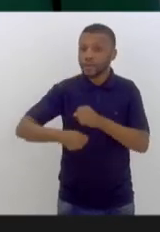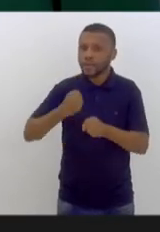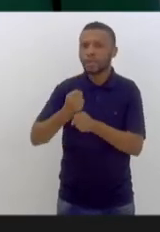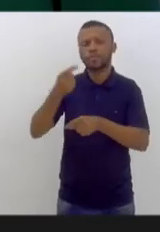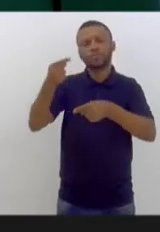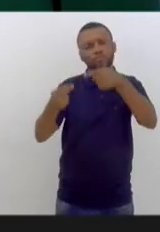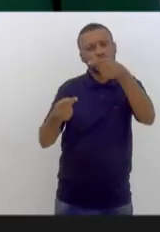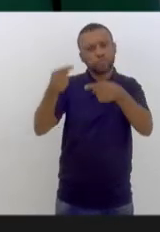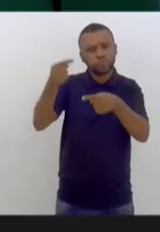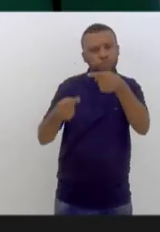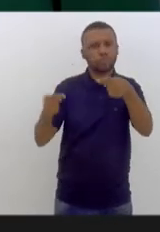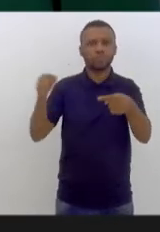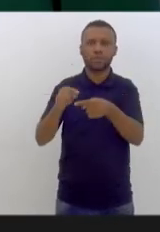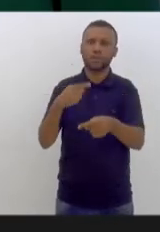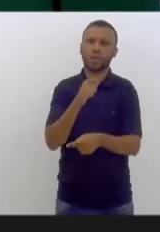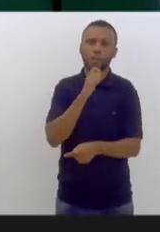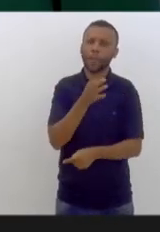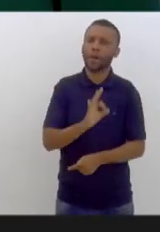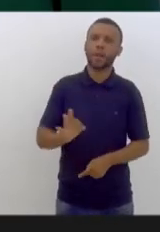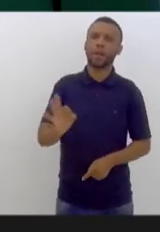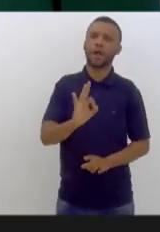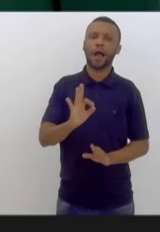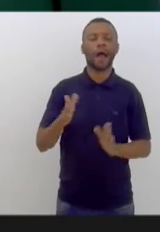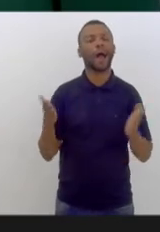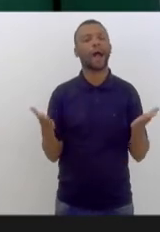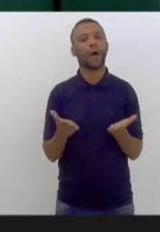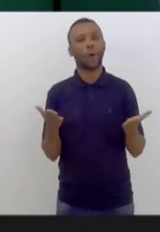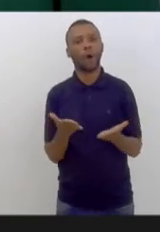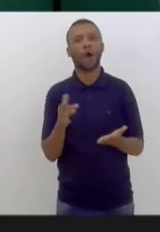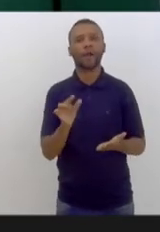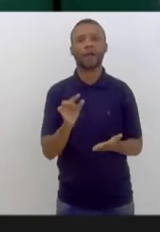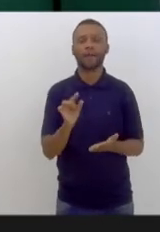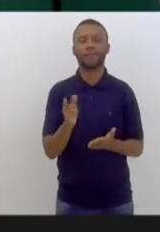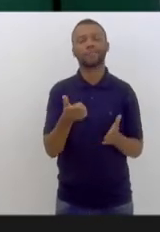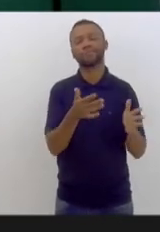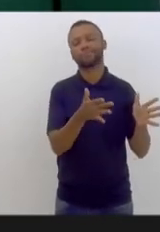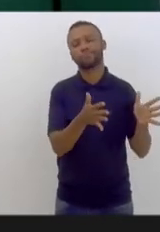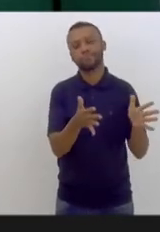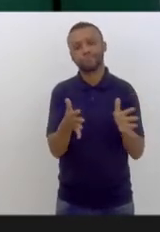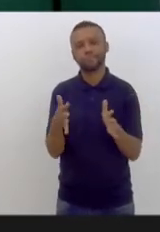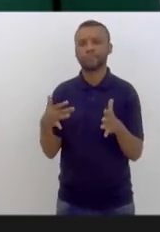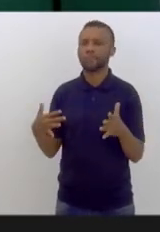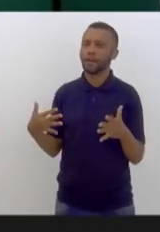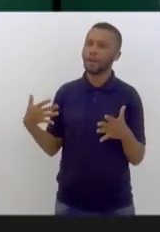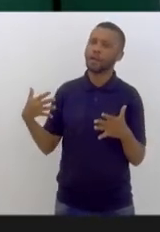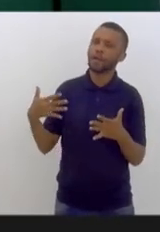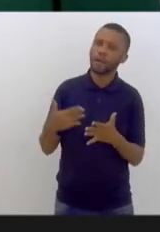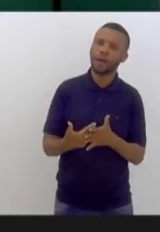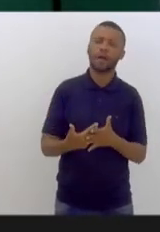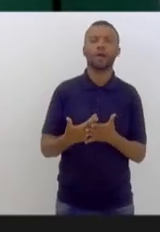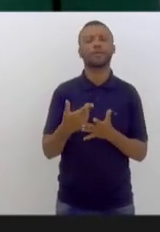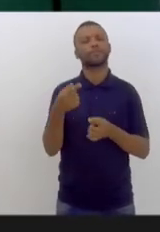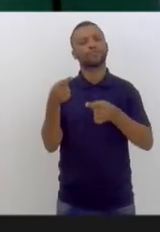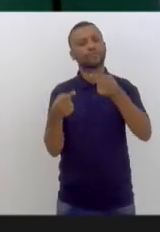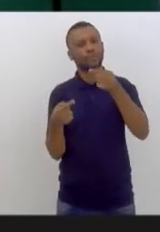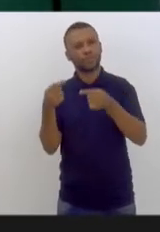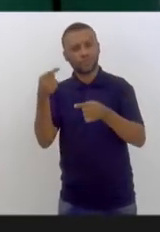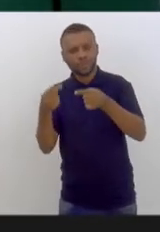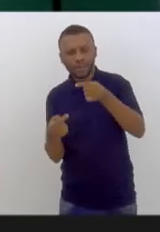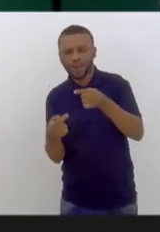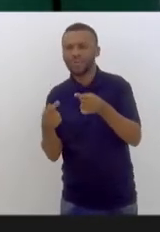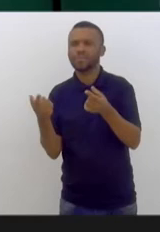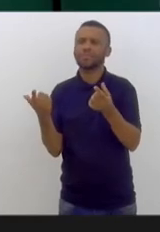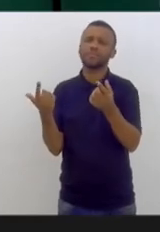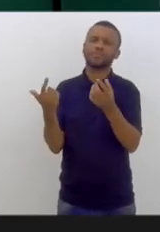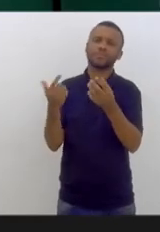discussão e não fizemos, e agora, né, passado aí através de uma discussão, mesmo que seja de